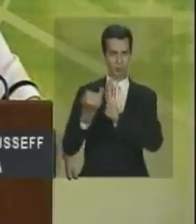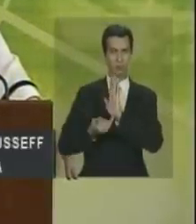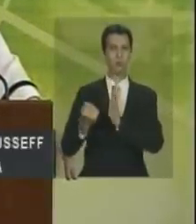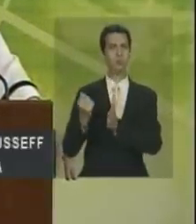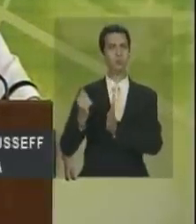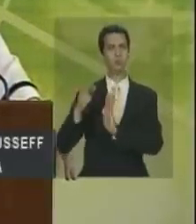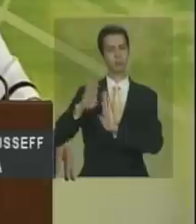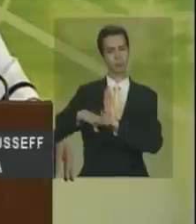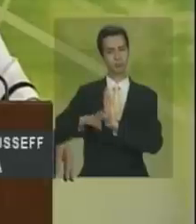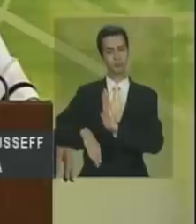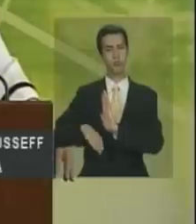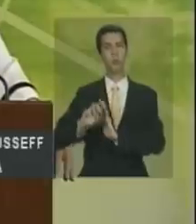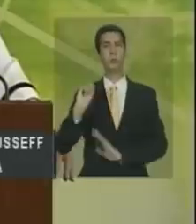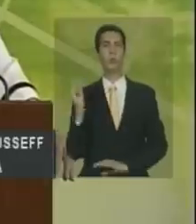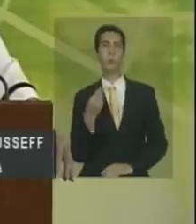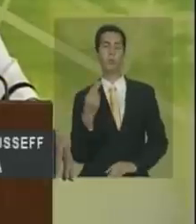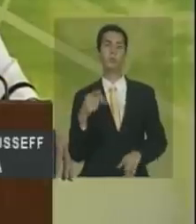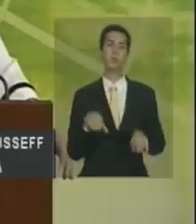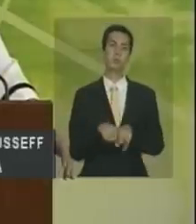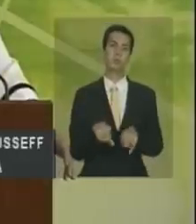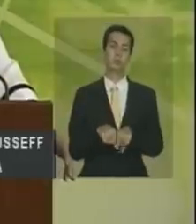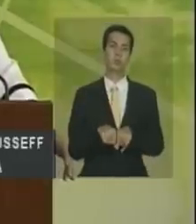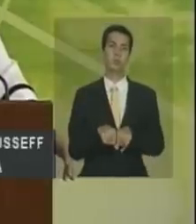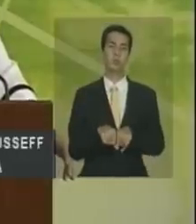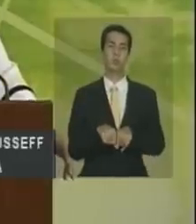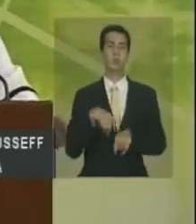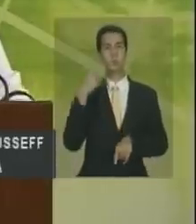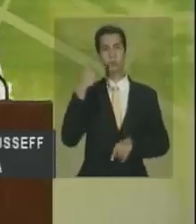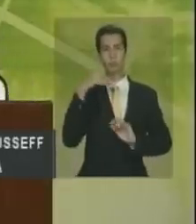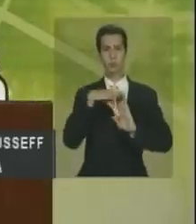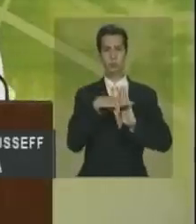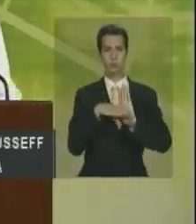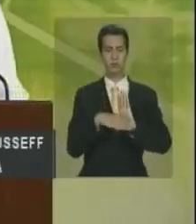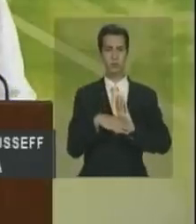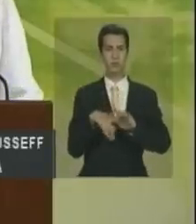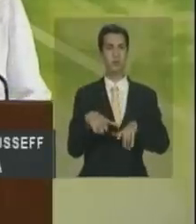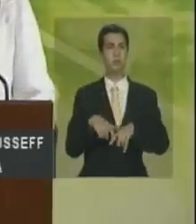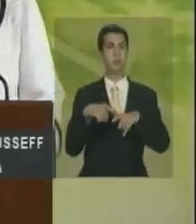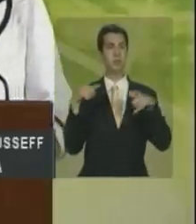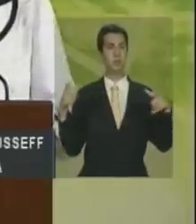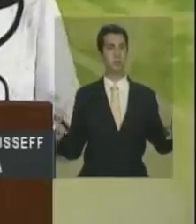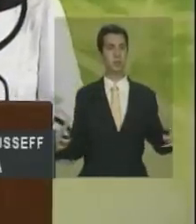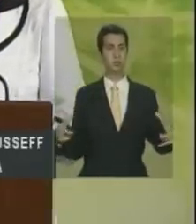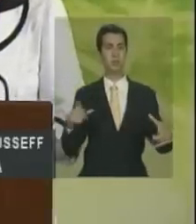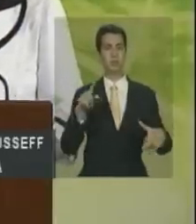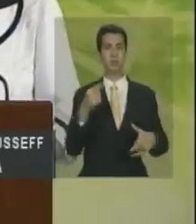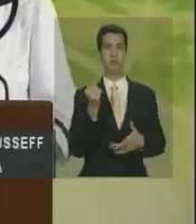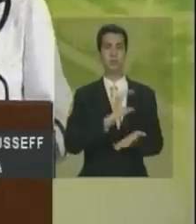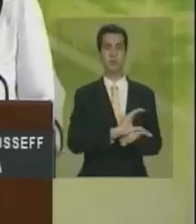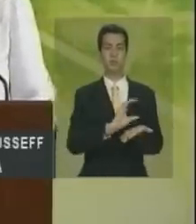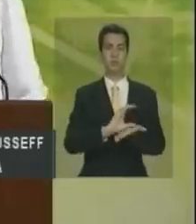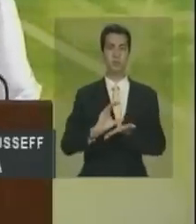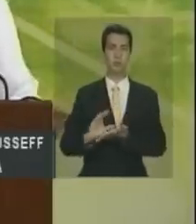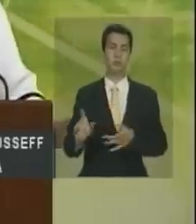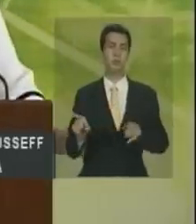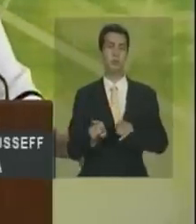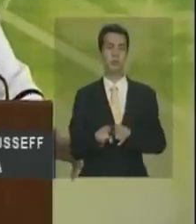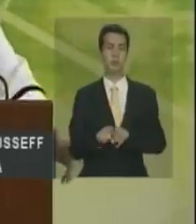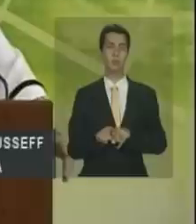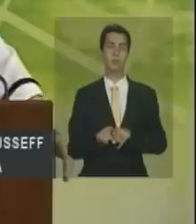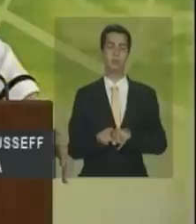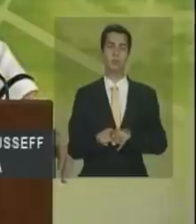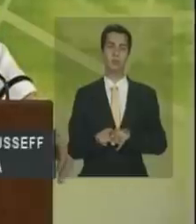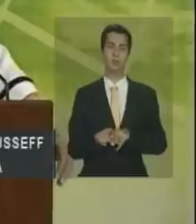seja com ampliação de uma política de investimento e de financiamento.